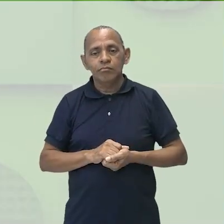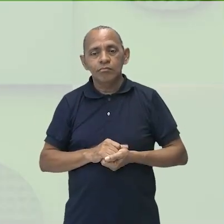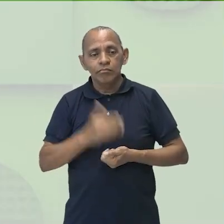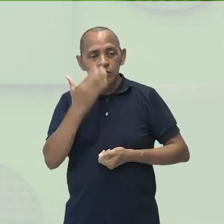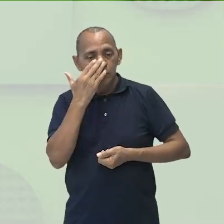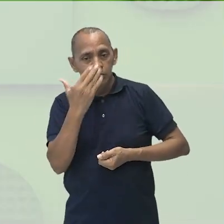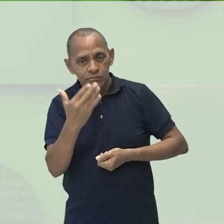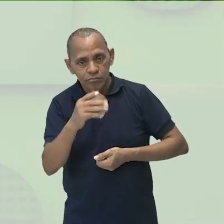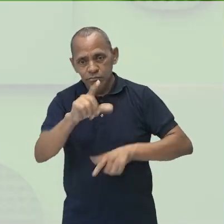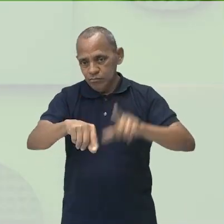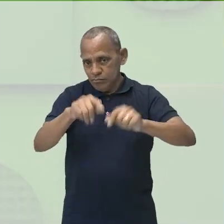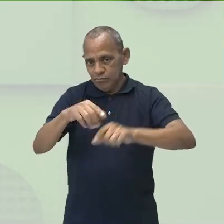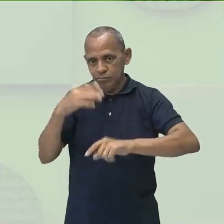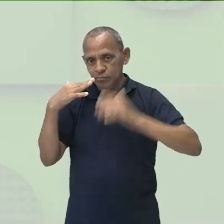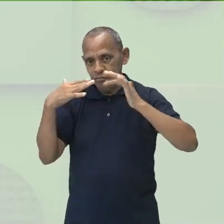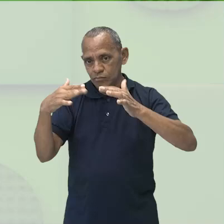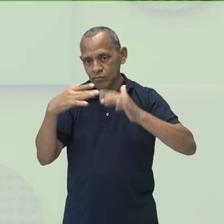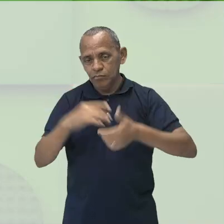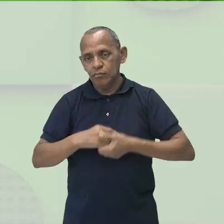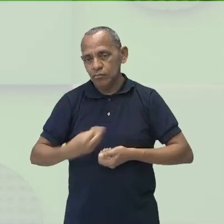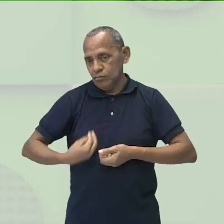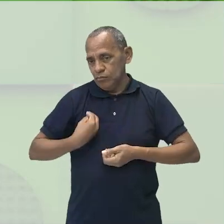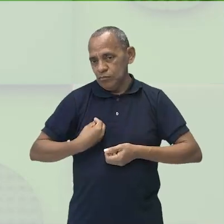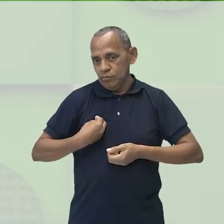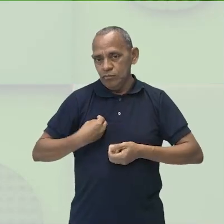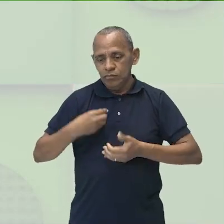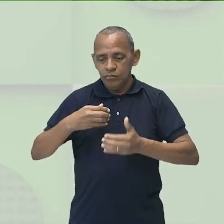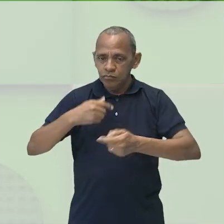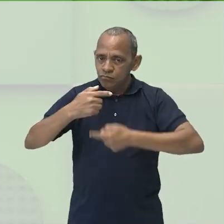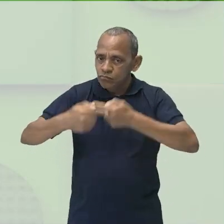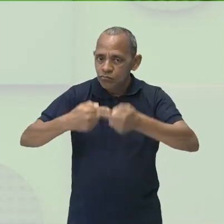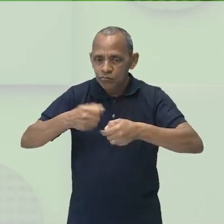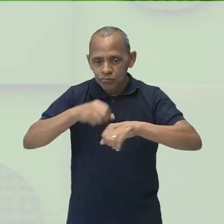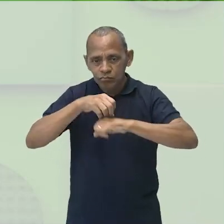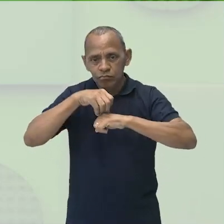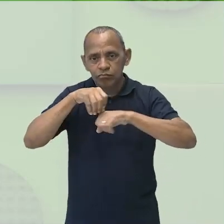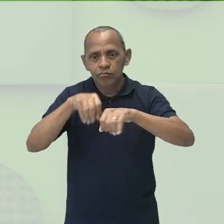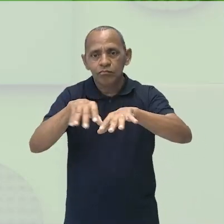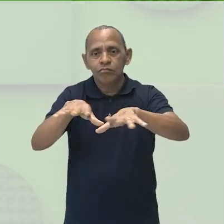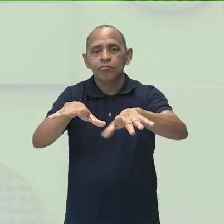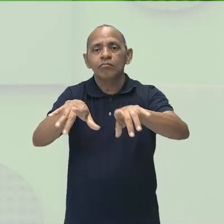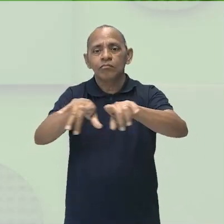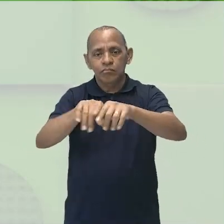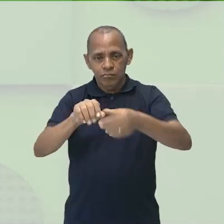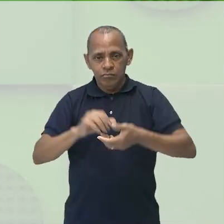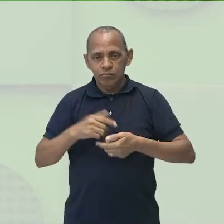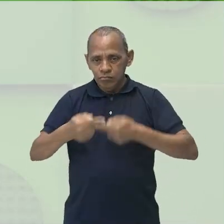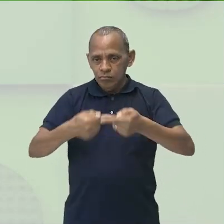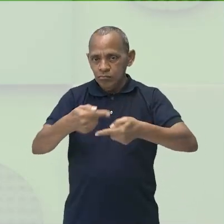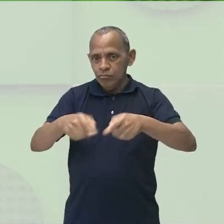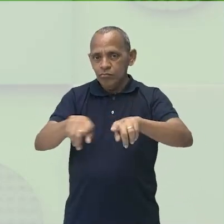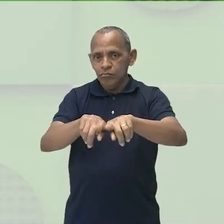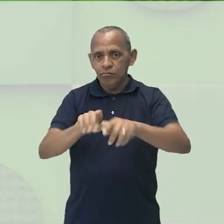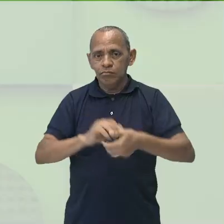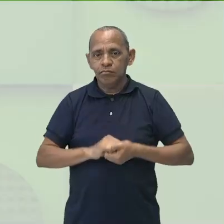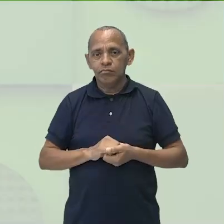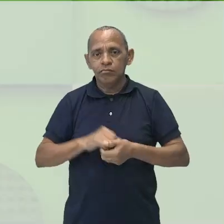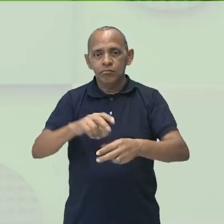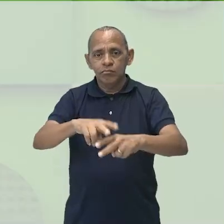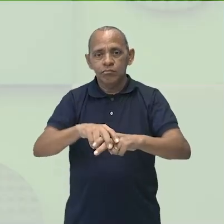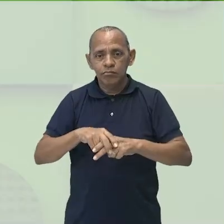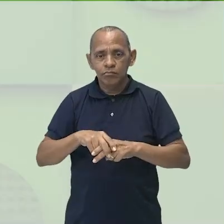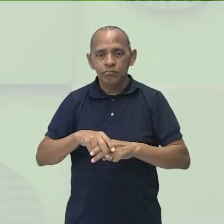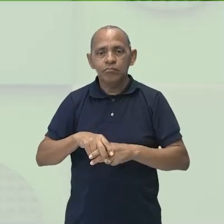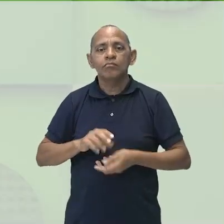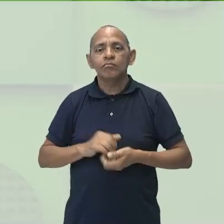sobrevivem vão viver mais tempo, consequentemente vão passar essas características adiante aos seus descendentes através da